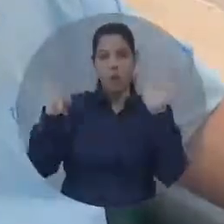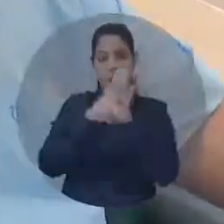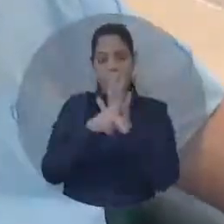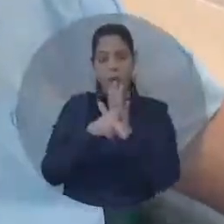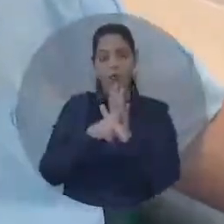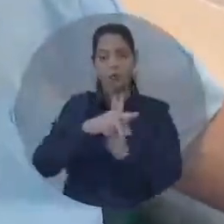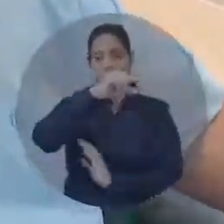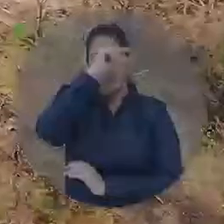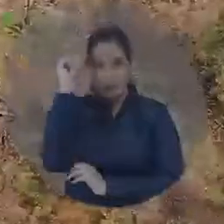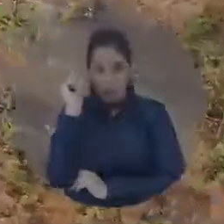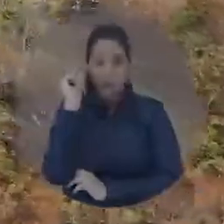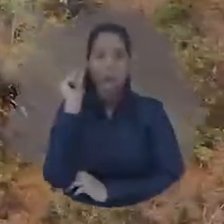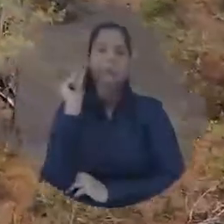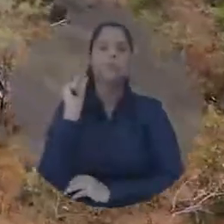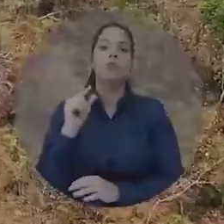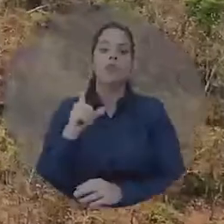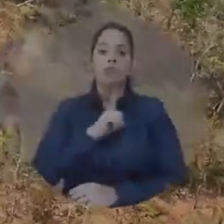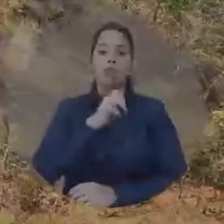rodovia Emanuel Pinheiro.